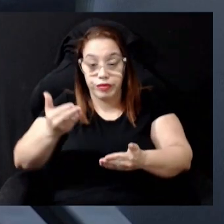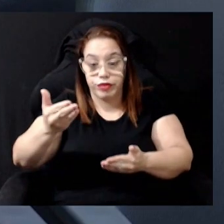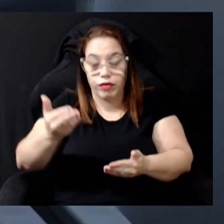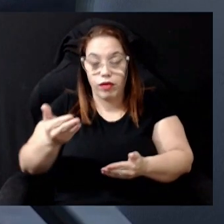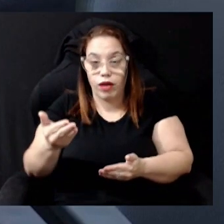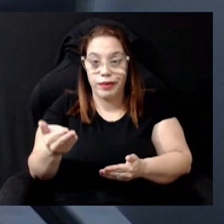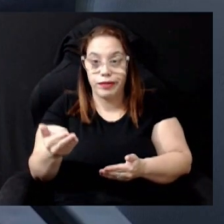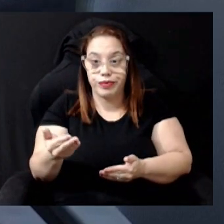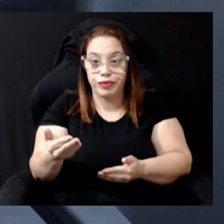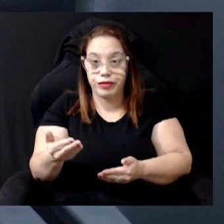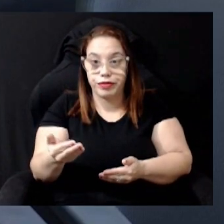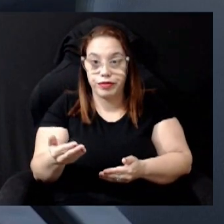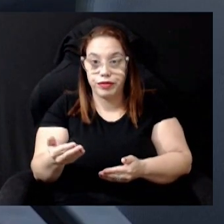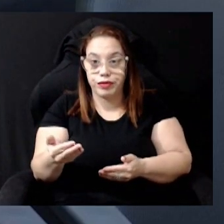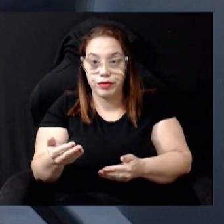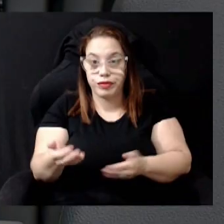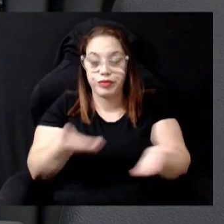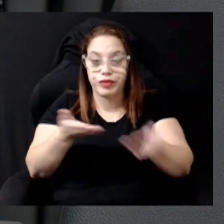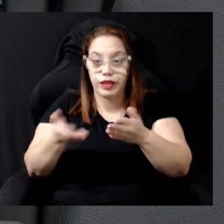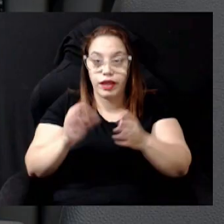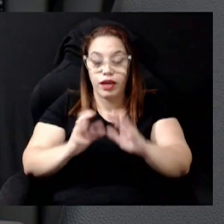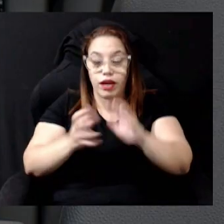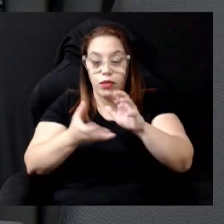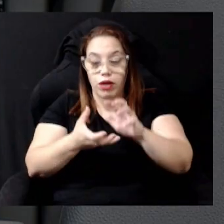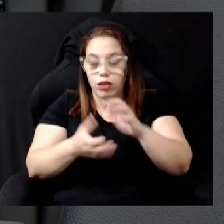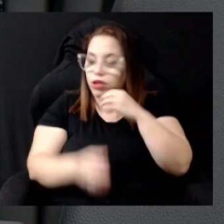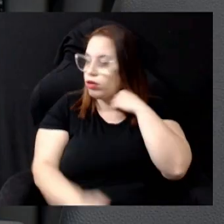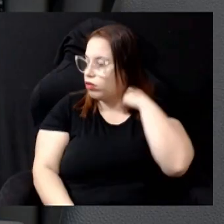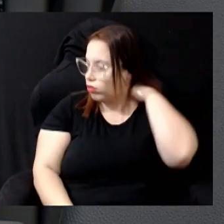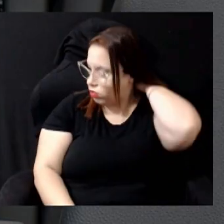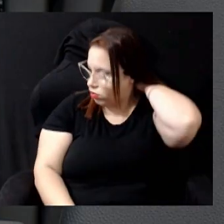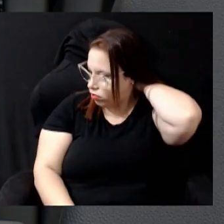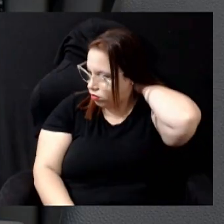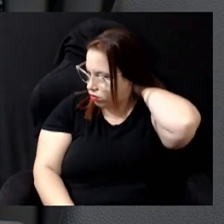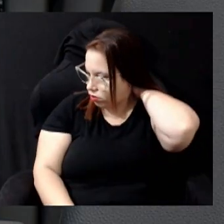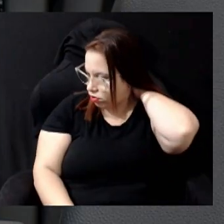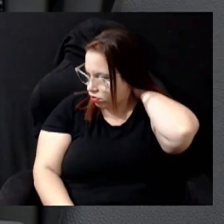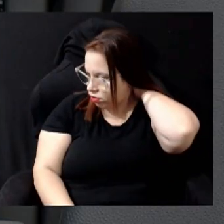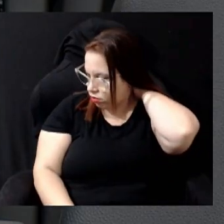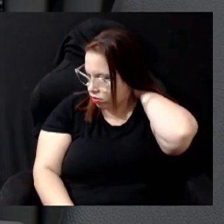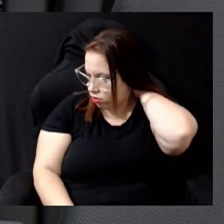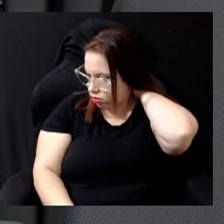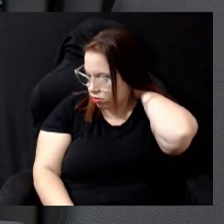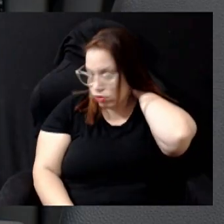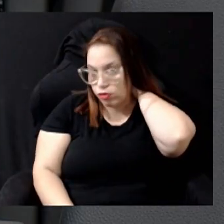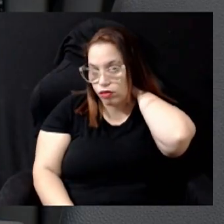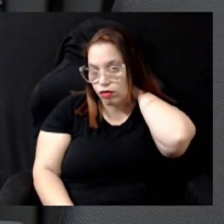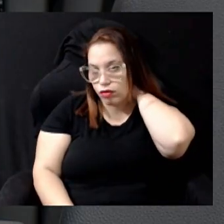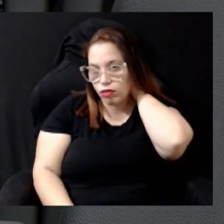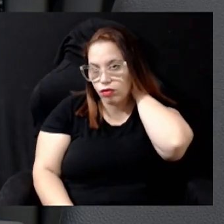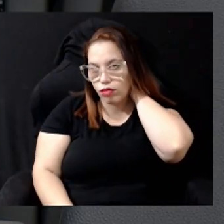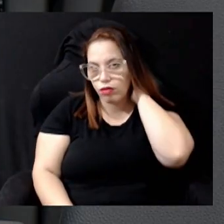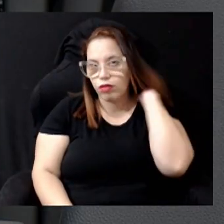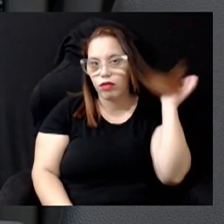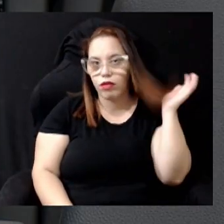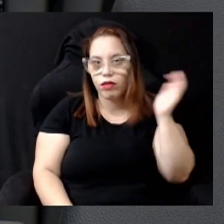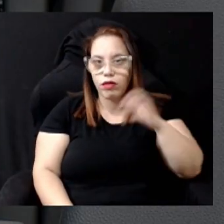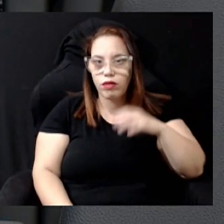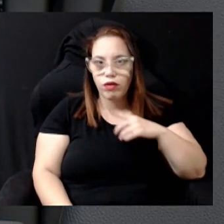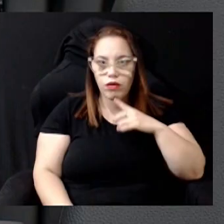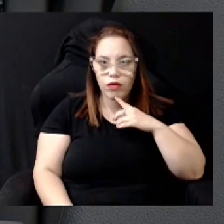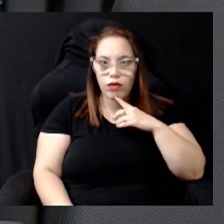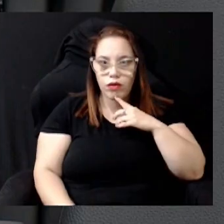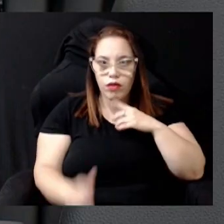a essa situação climática? Carla, inclusive há um recurso do BNDES, um empréstimo, que nós votamos